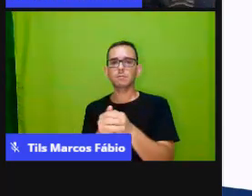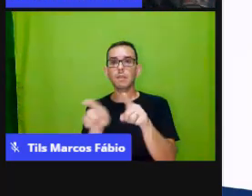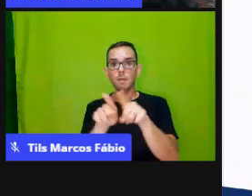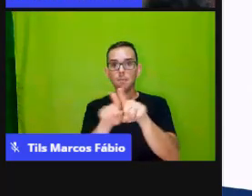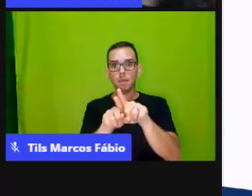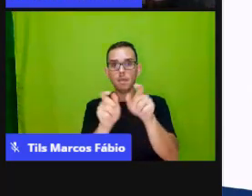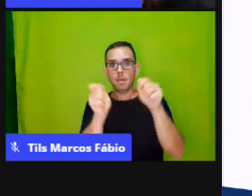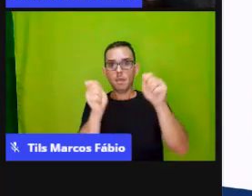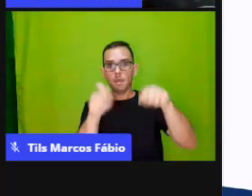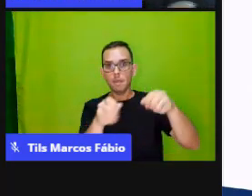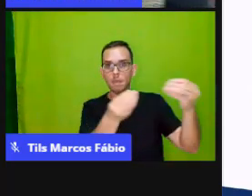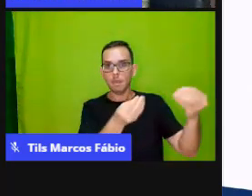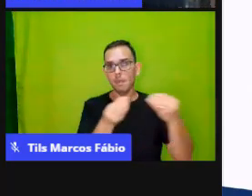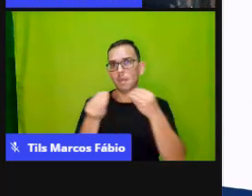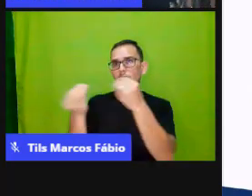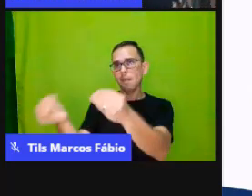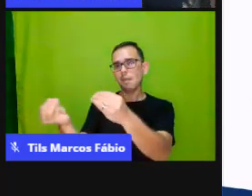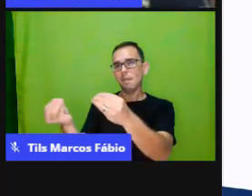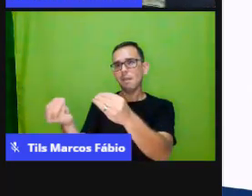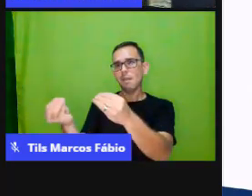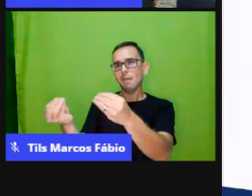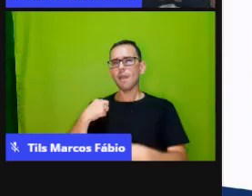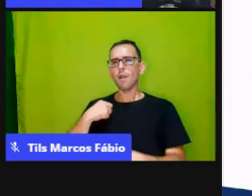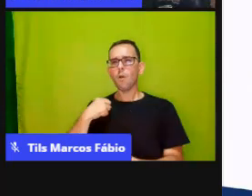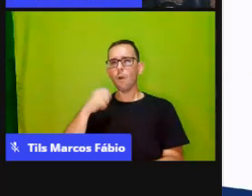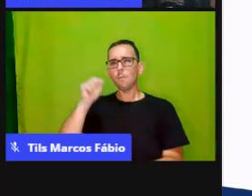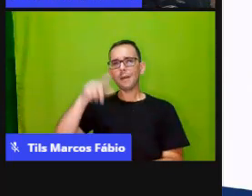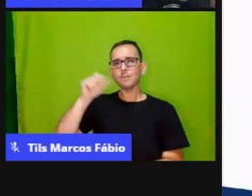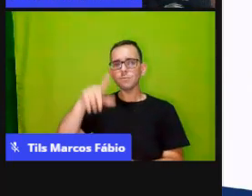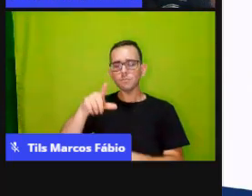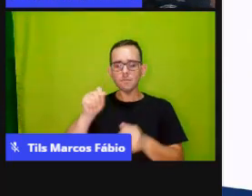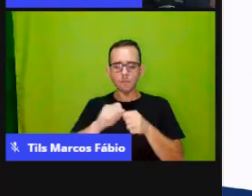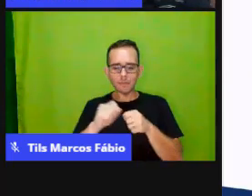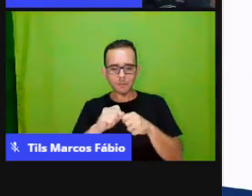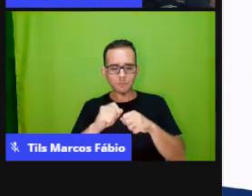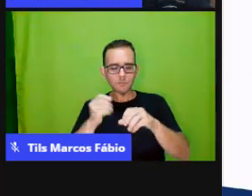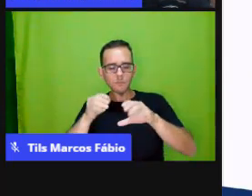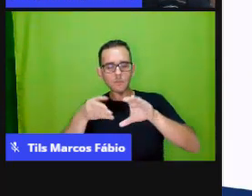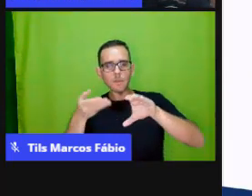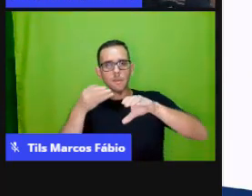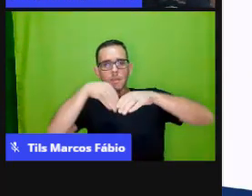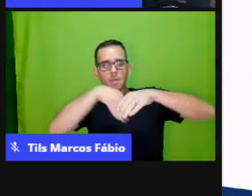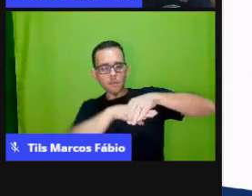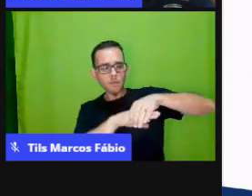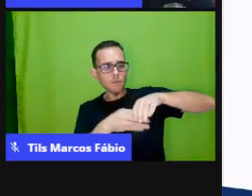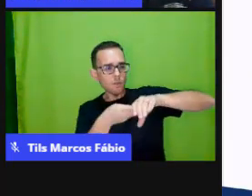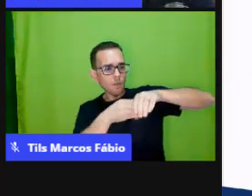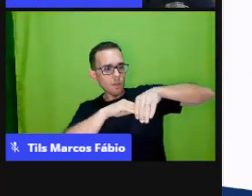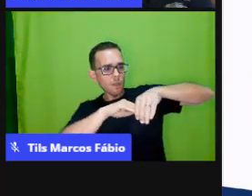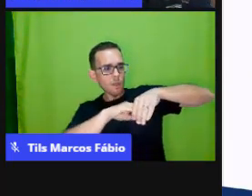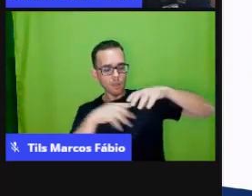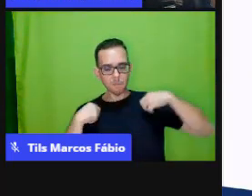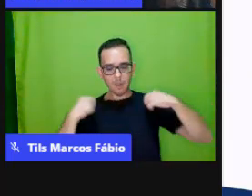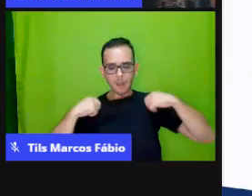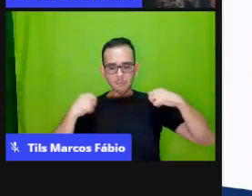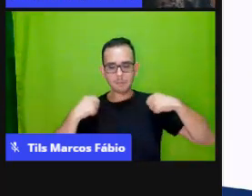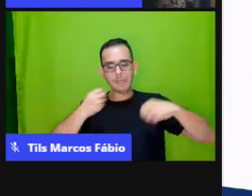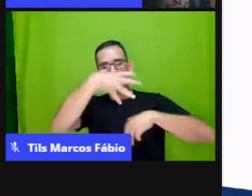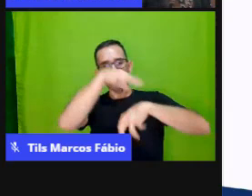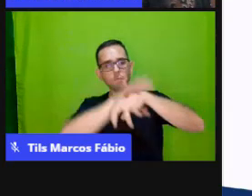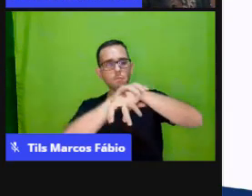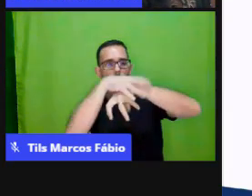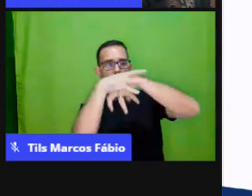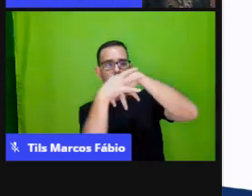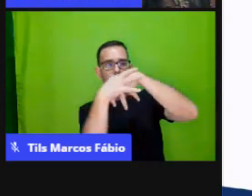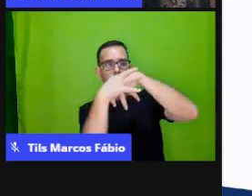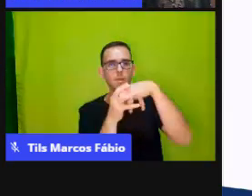lado, aquela tutora ali de roupa azul, ela está fazendo uma toquinha com uma caixa de papelão e uma camiseta. E a gente tem